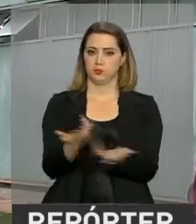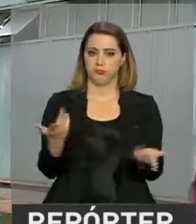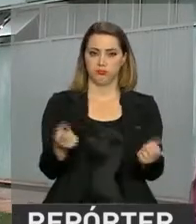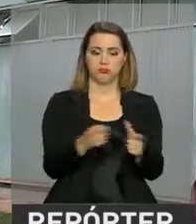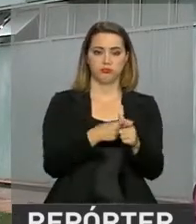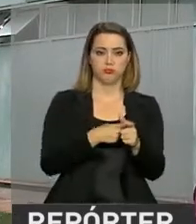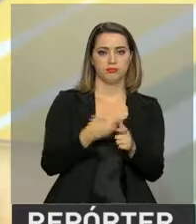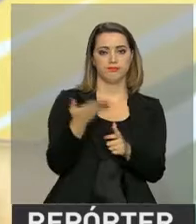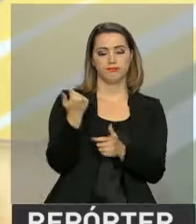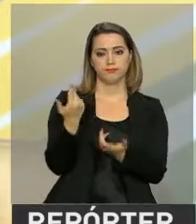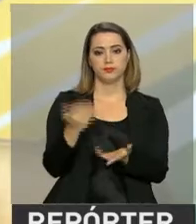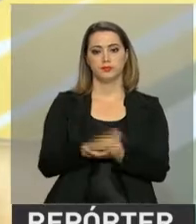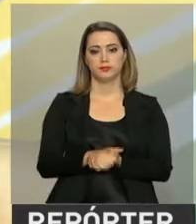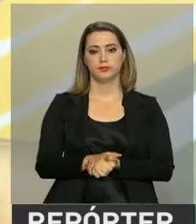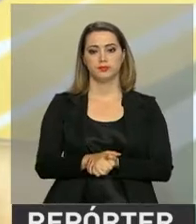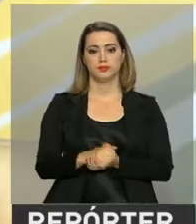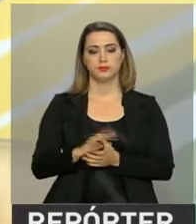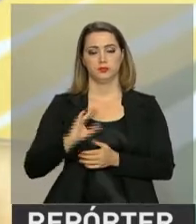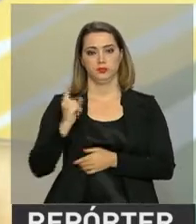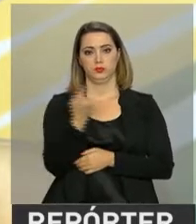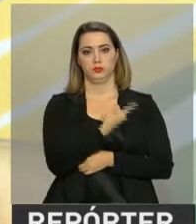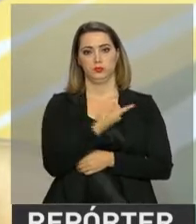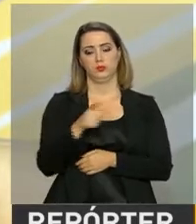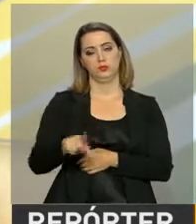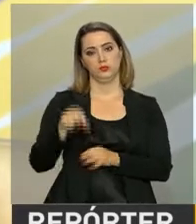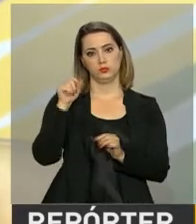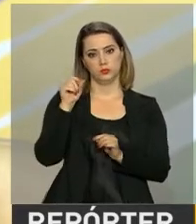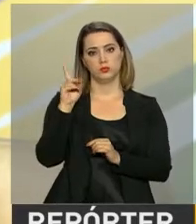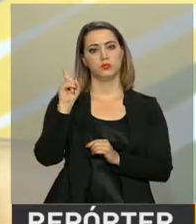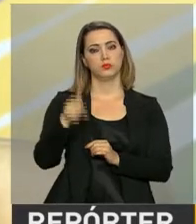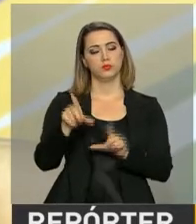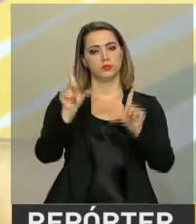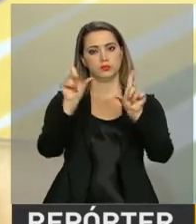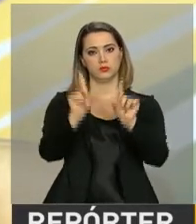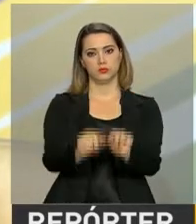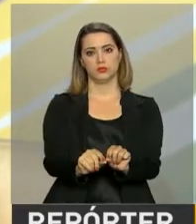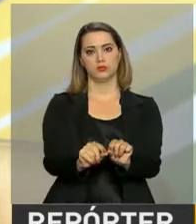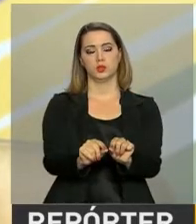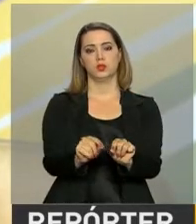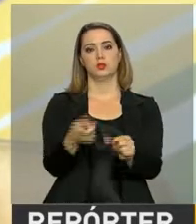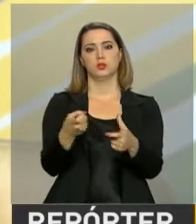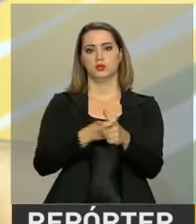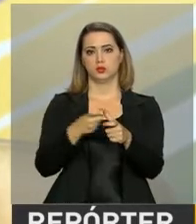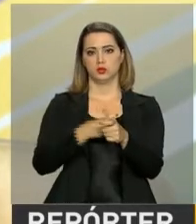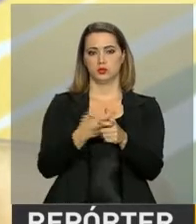anos anteriores. A nossa prioridade, como eu disse, é a redução de restos a pagar